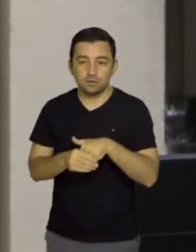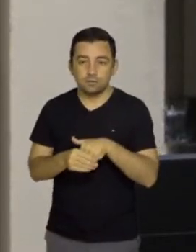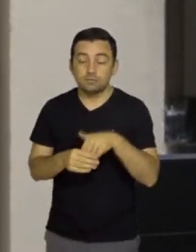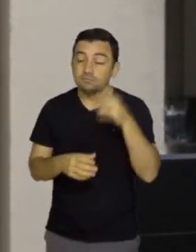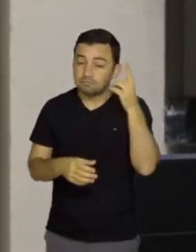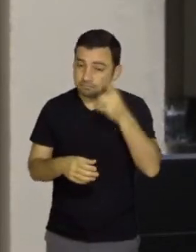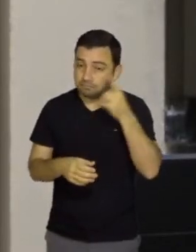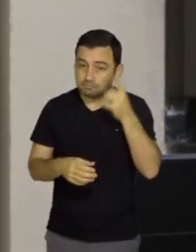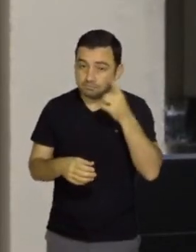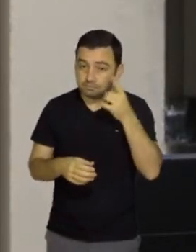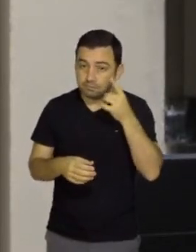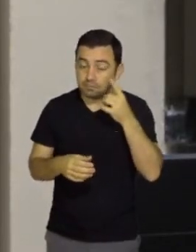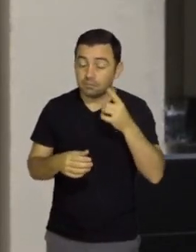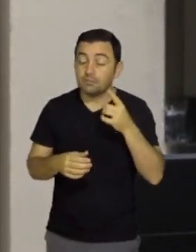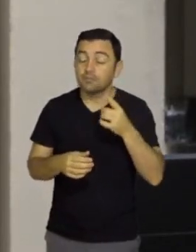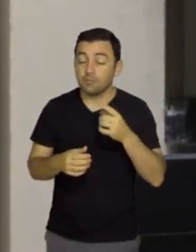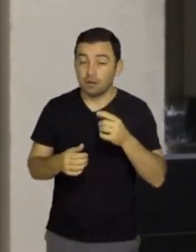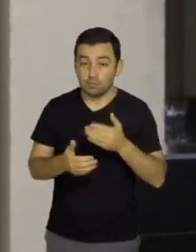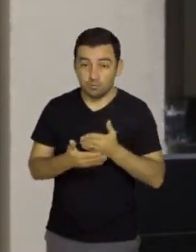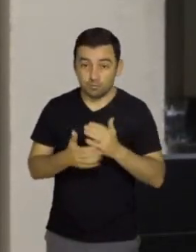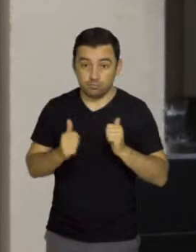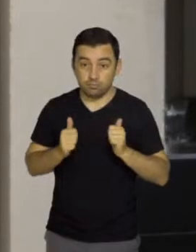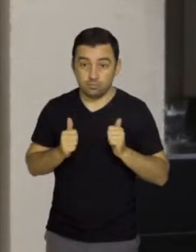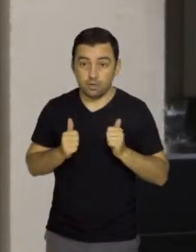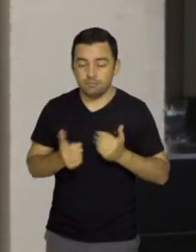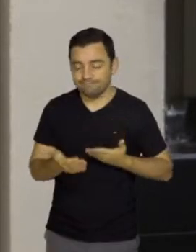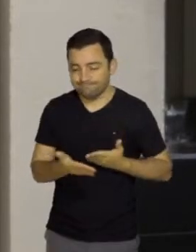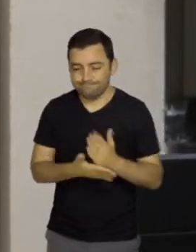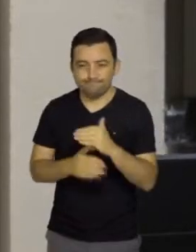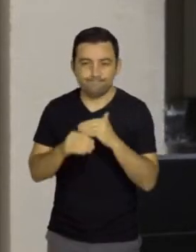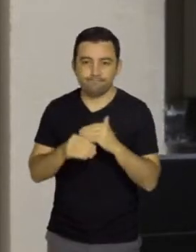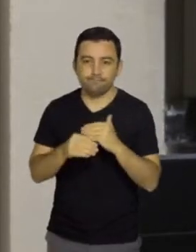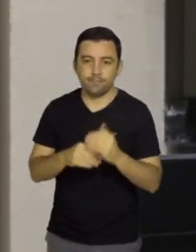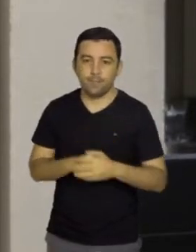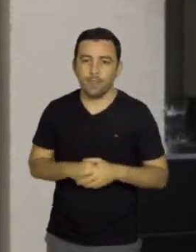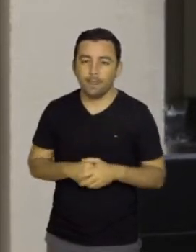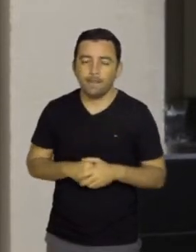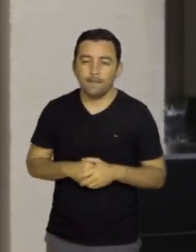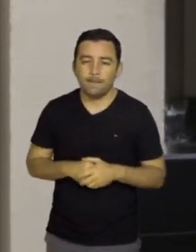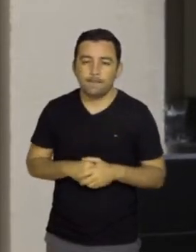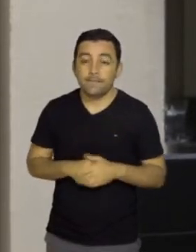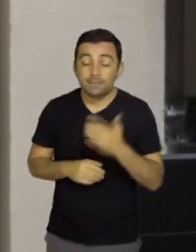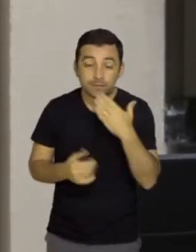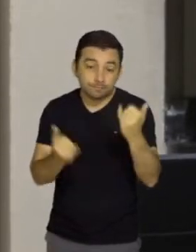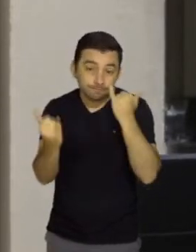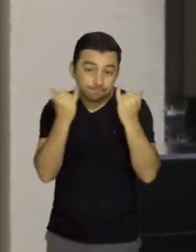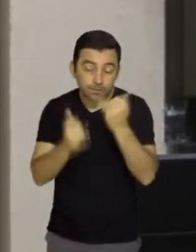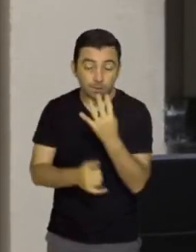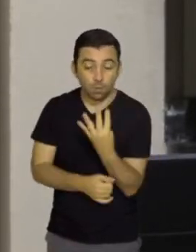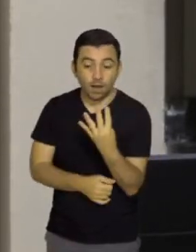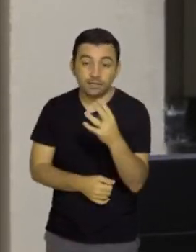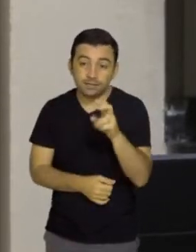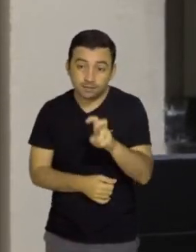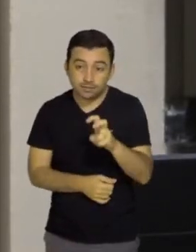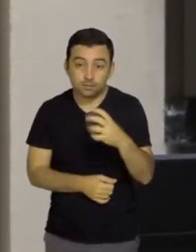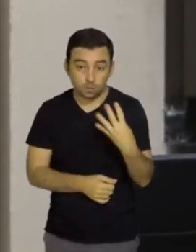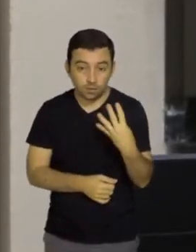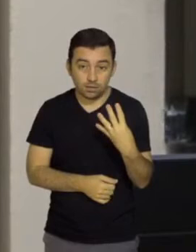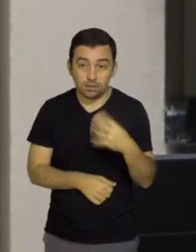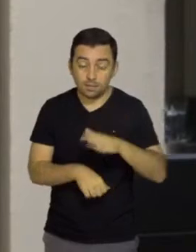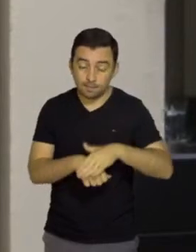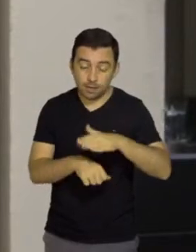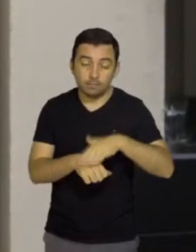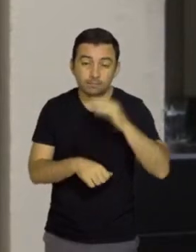aprovam, permaneçam como se encontra. Aprovado por unanimidade. Pedido de informação 454, autoria deputado